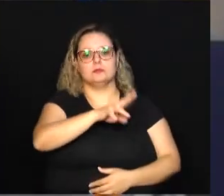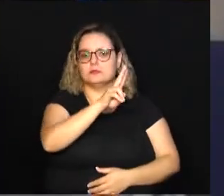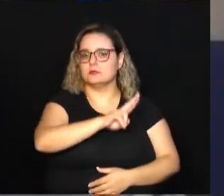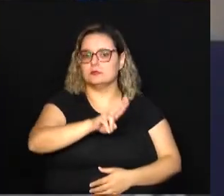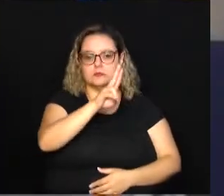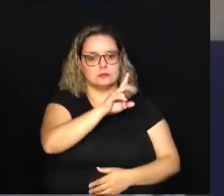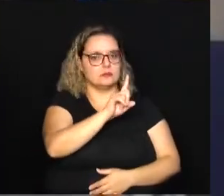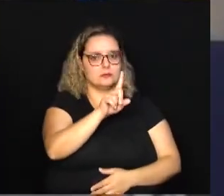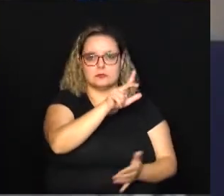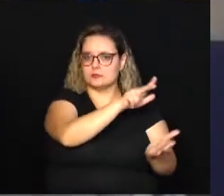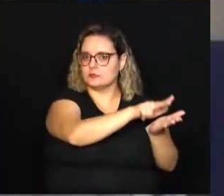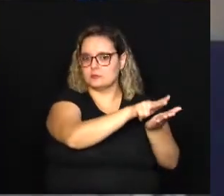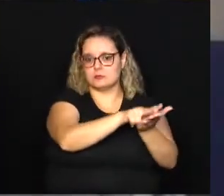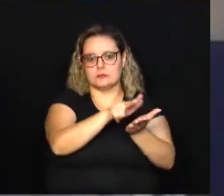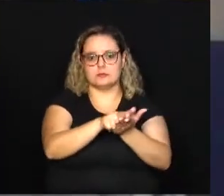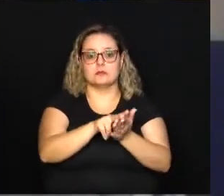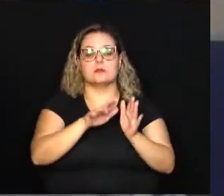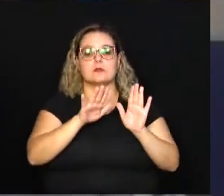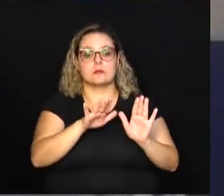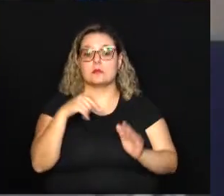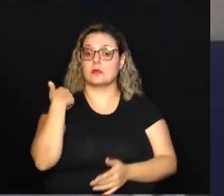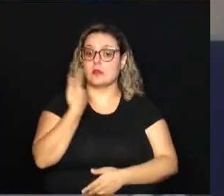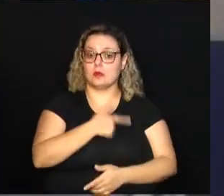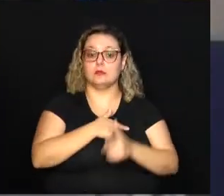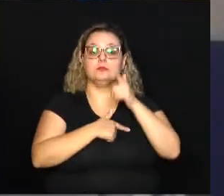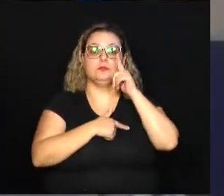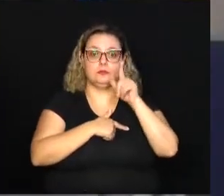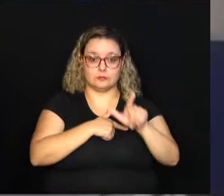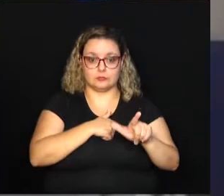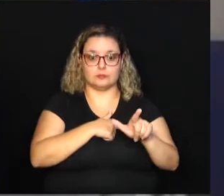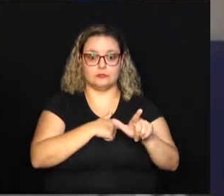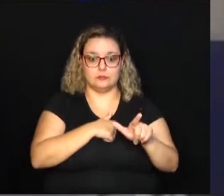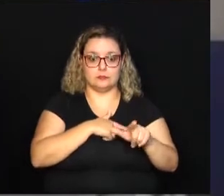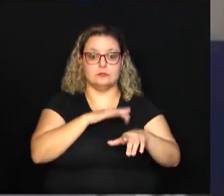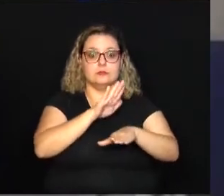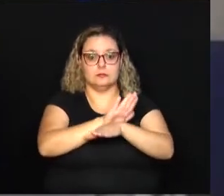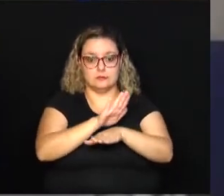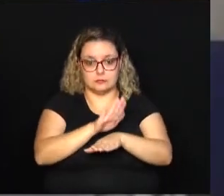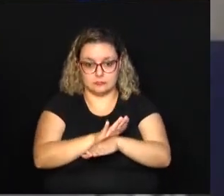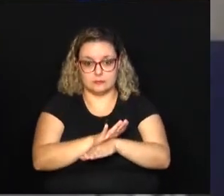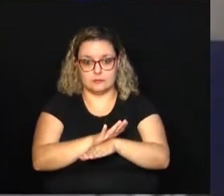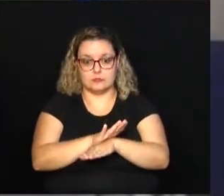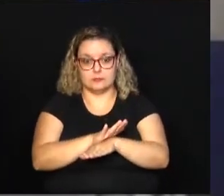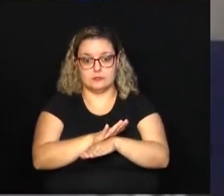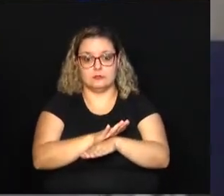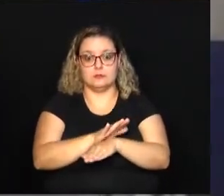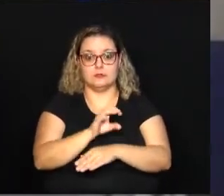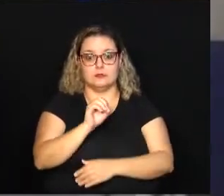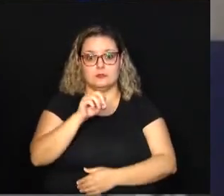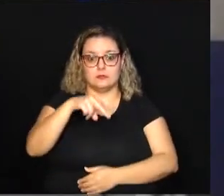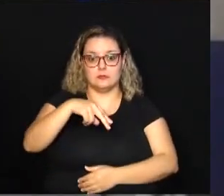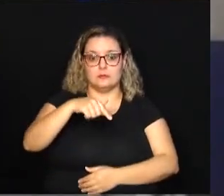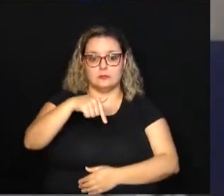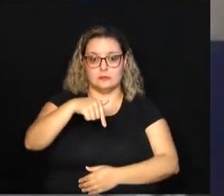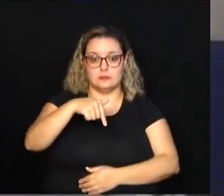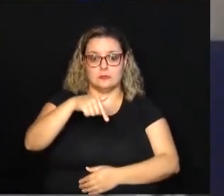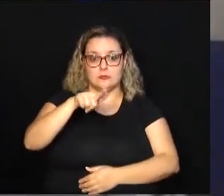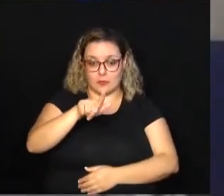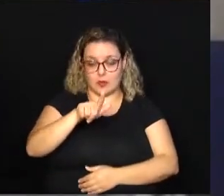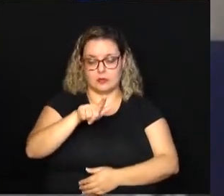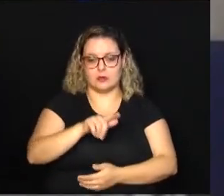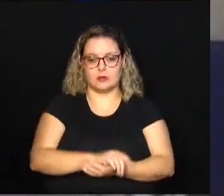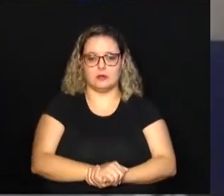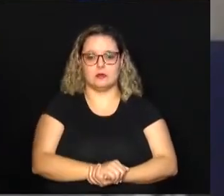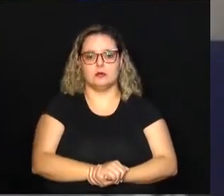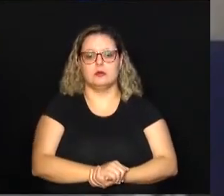para internação, mas nós conseguimos colocar, com ajuda, vamos falar aí da ONG, dos expedicionários que